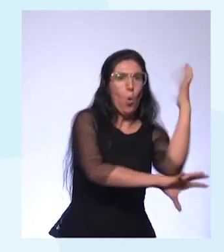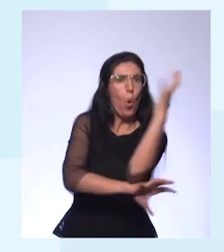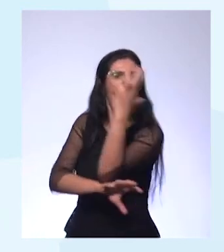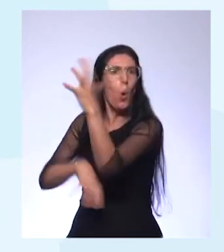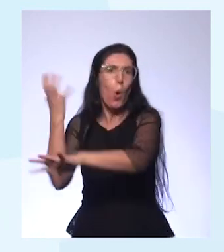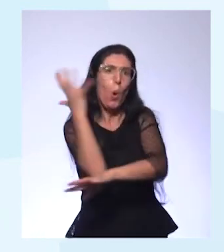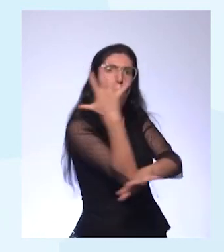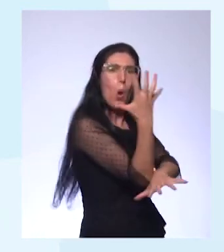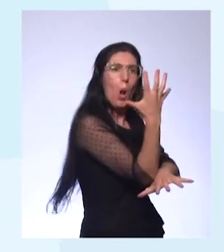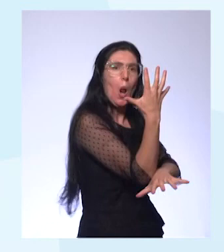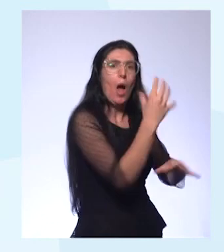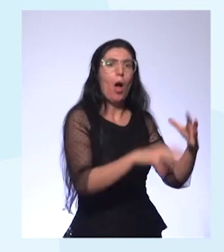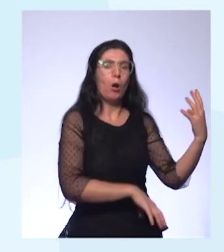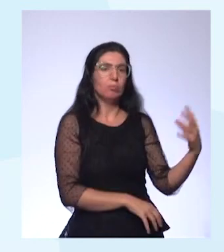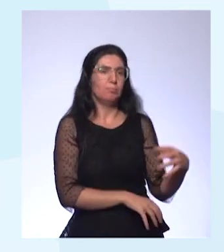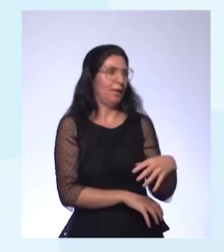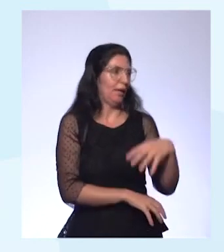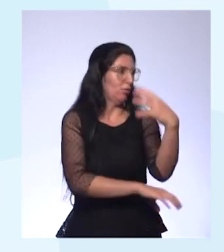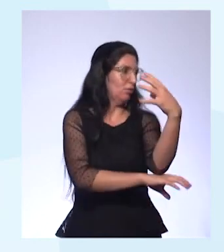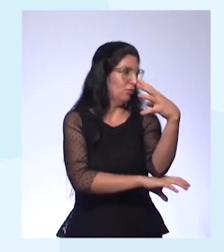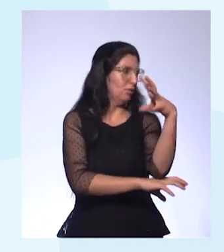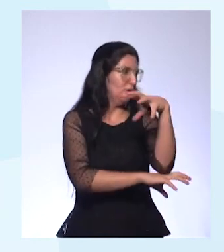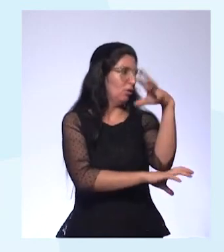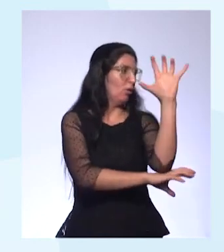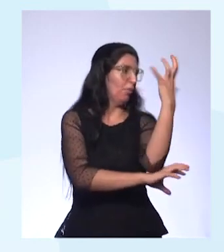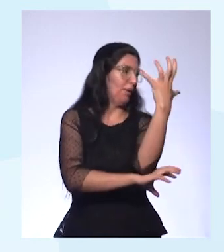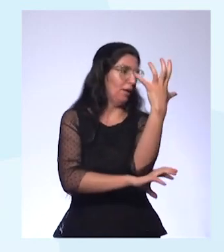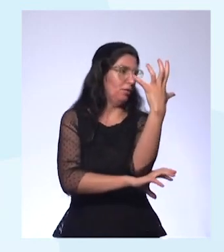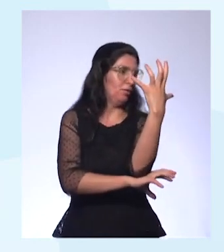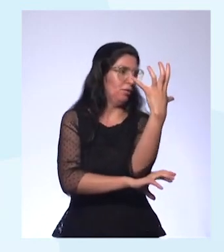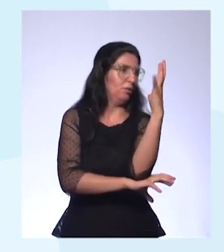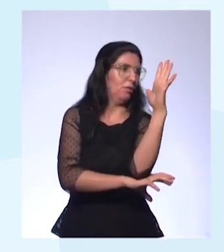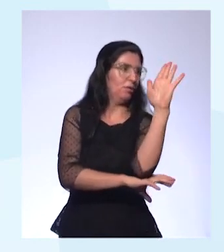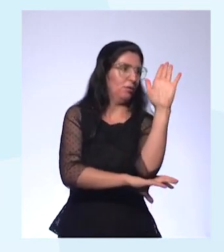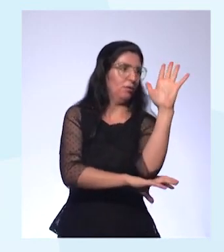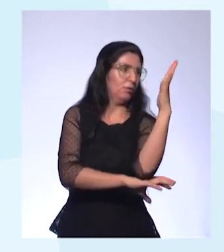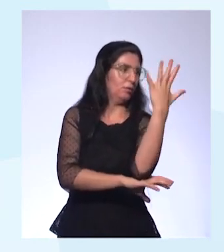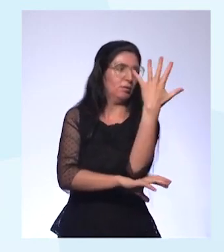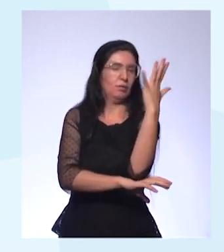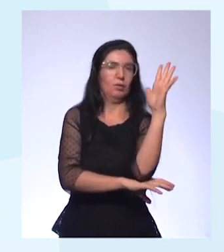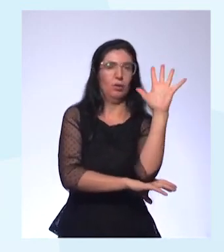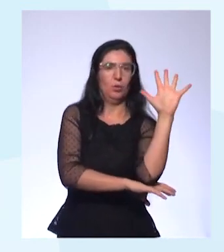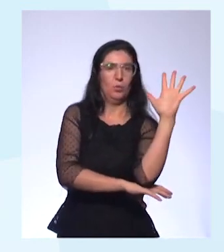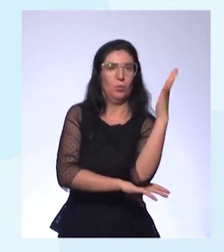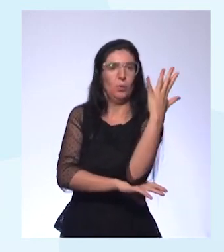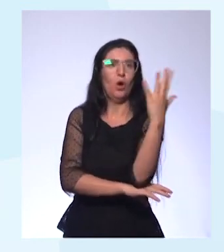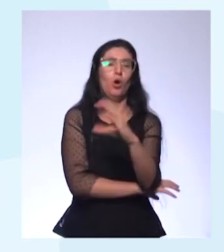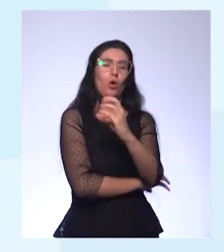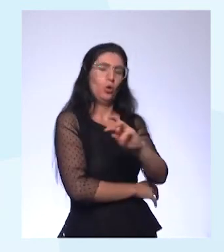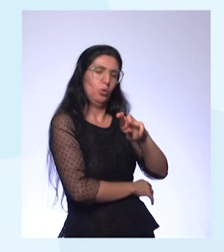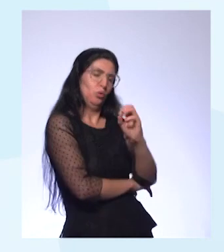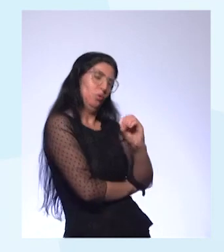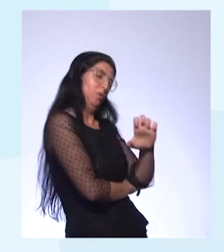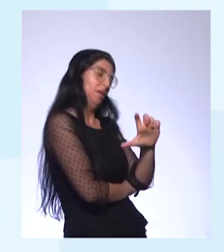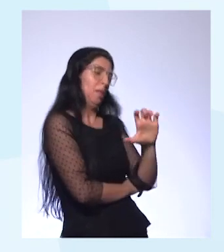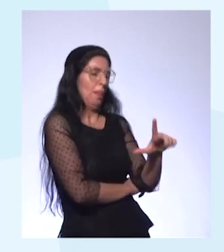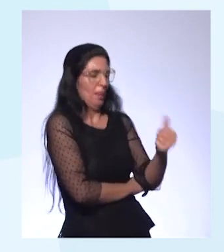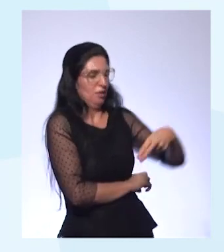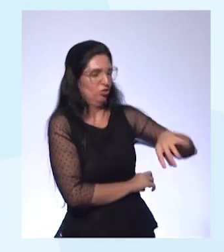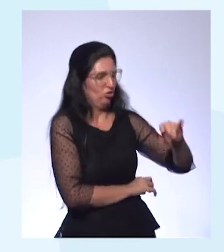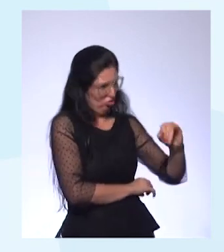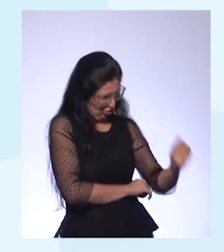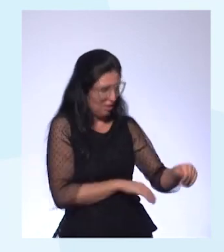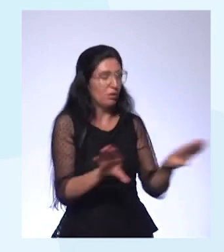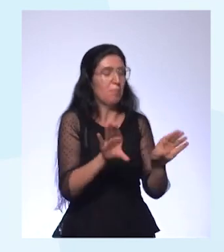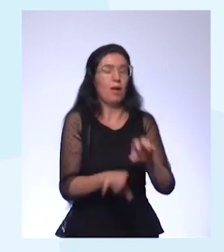taiga é os pinheiros, né, o que nós chamamos aí de coníferas, né? Nós temos também na Groenlândia, tem na Europa também,